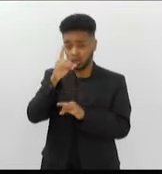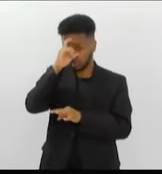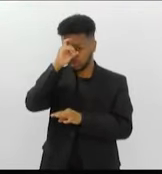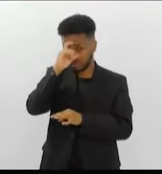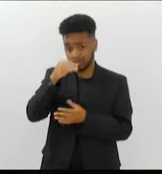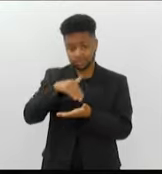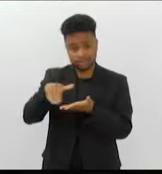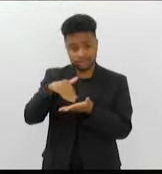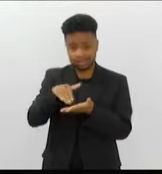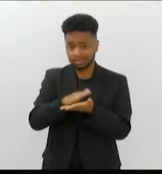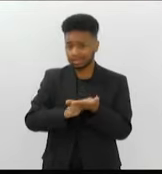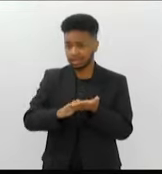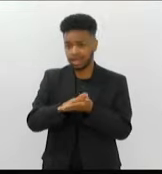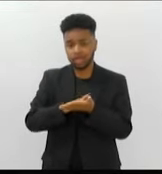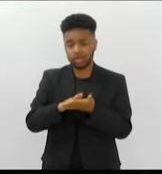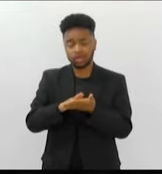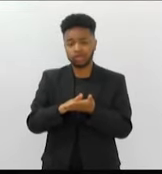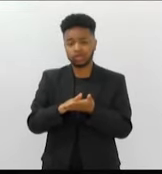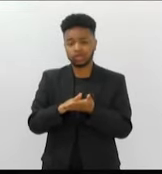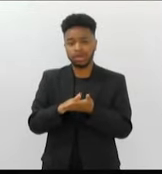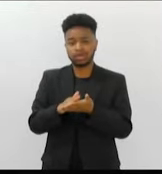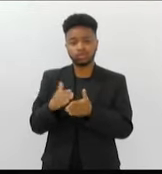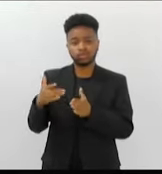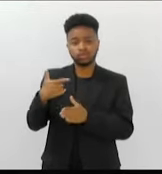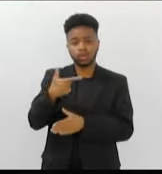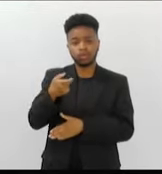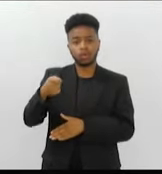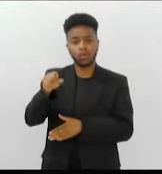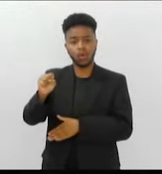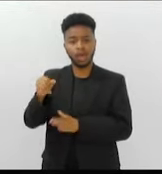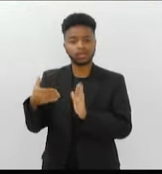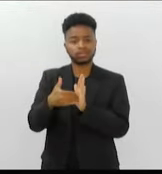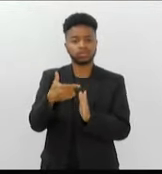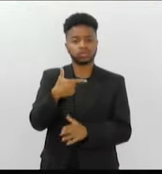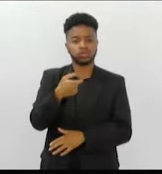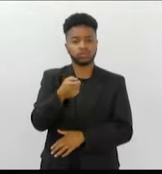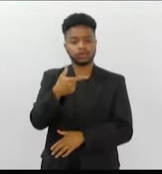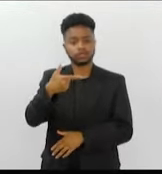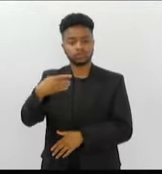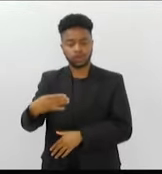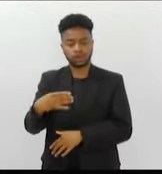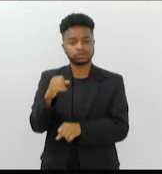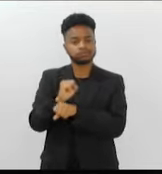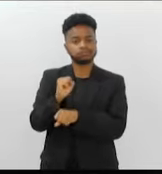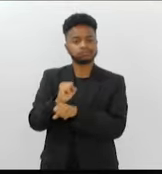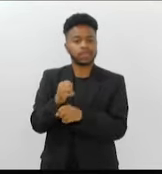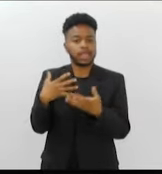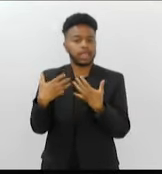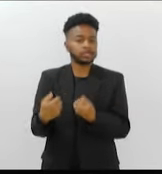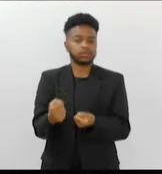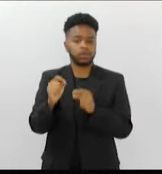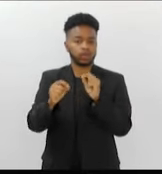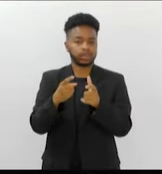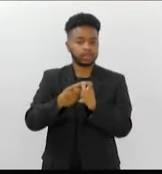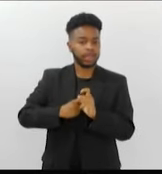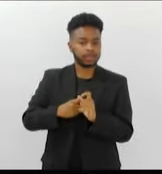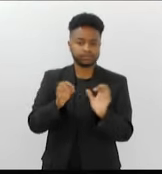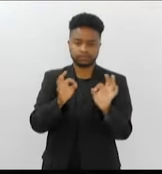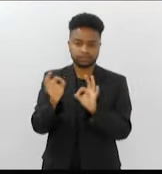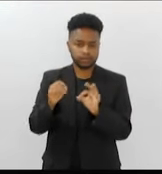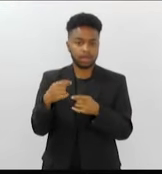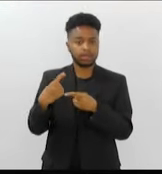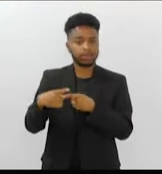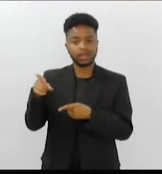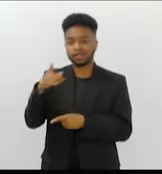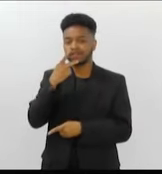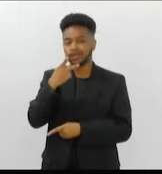secretaria fica de 2008 até 2024 para receber o que lhe é devido. Eles são